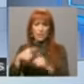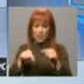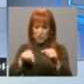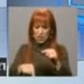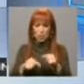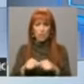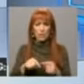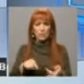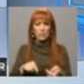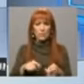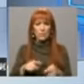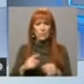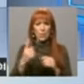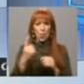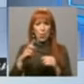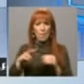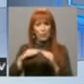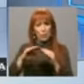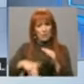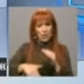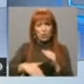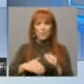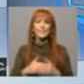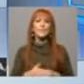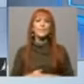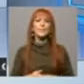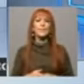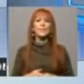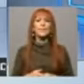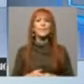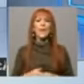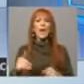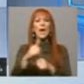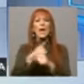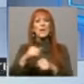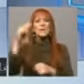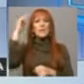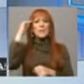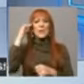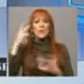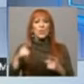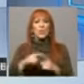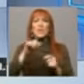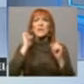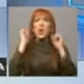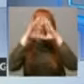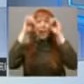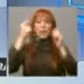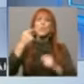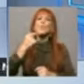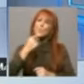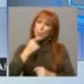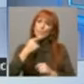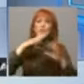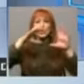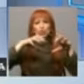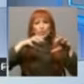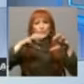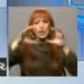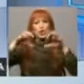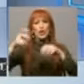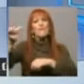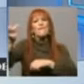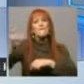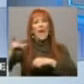ondas de sudoeste inferiores a 1 m. Para o arquipélago da Madeira, períodos de céu muito nublado, aguaceiros